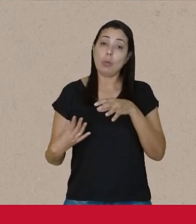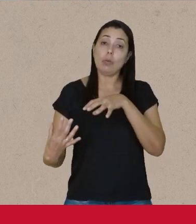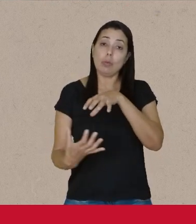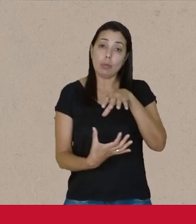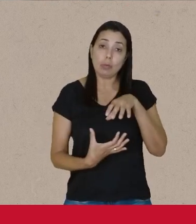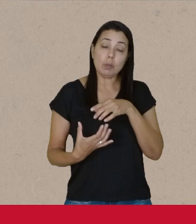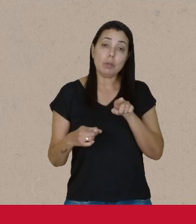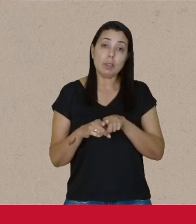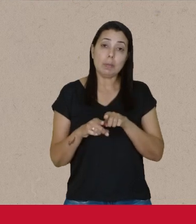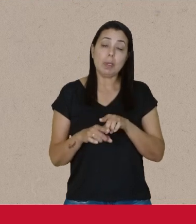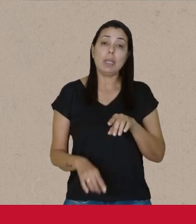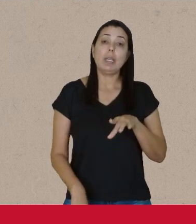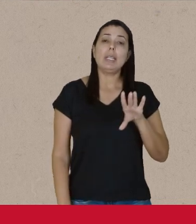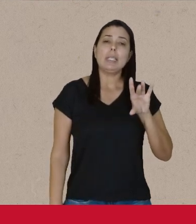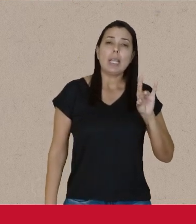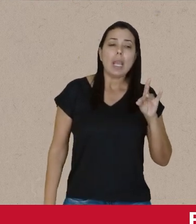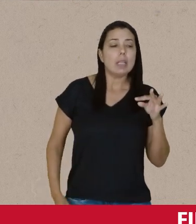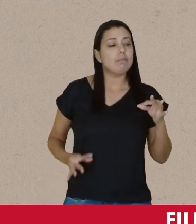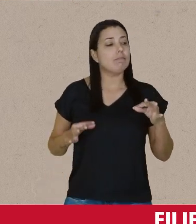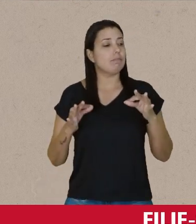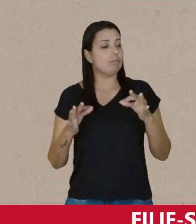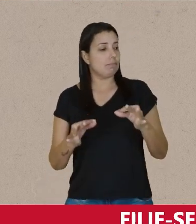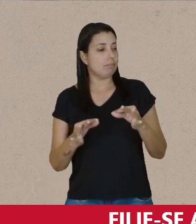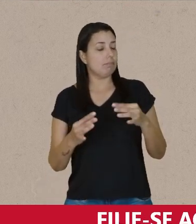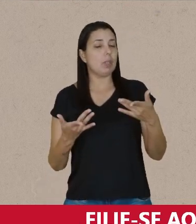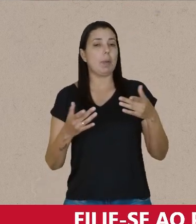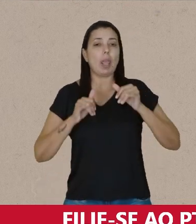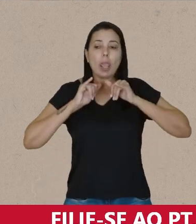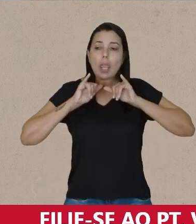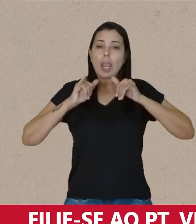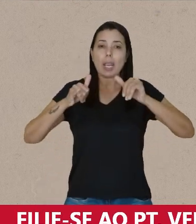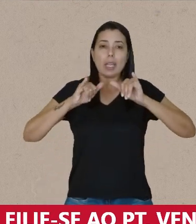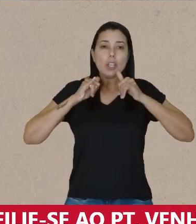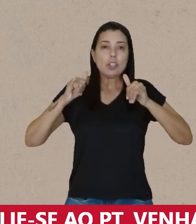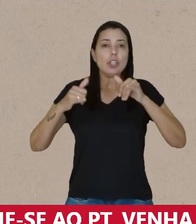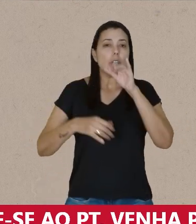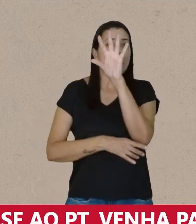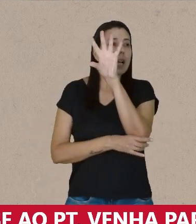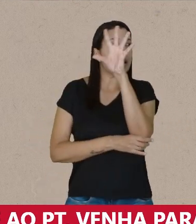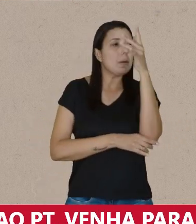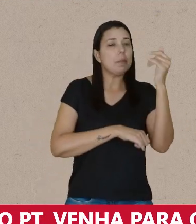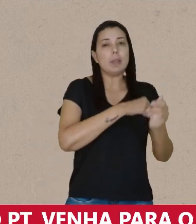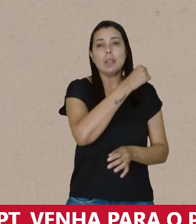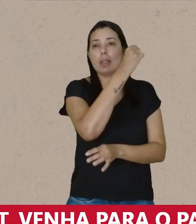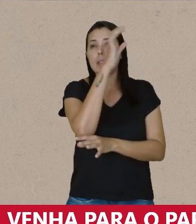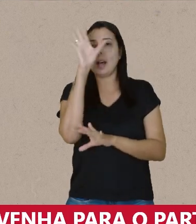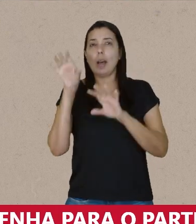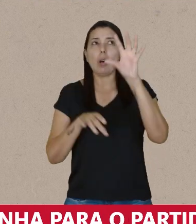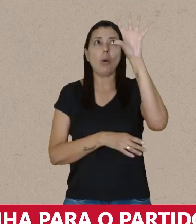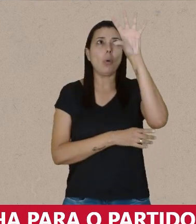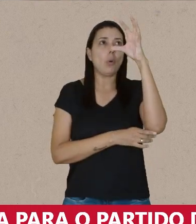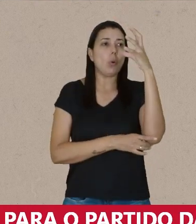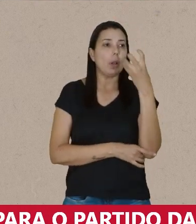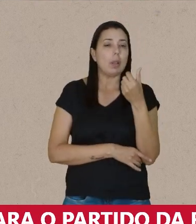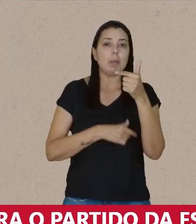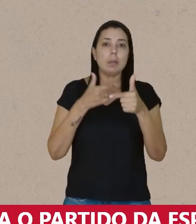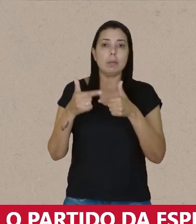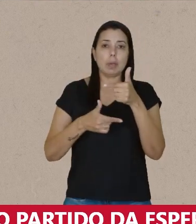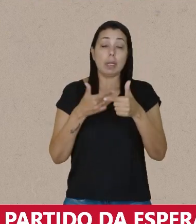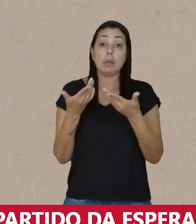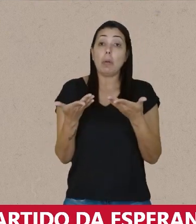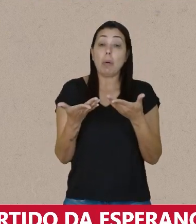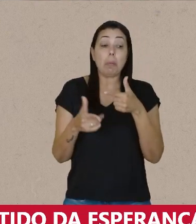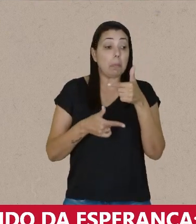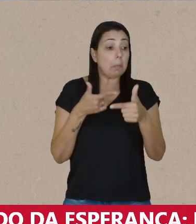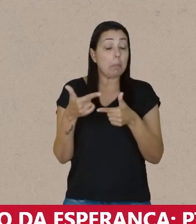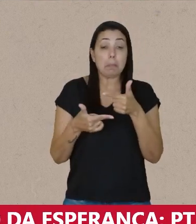surgindo também, da ciência, da tecnologia, da revolução energética, ambiental, climática, né? E do emprego. Como será o